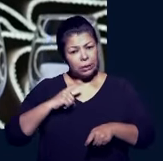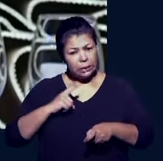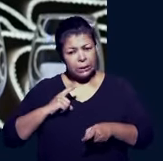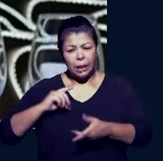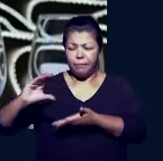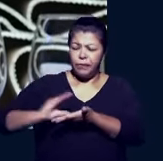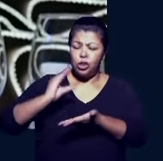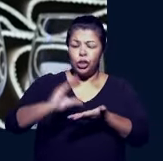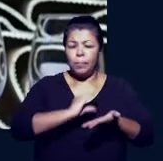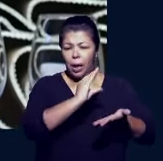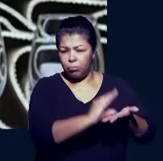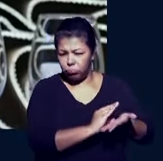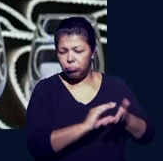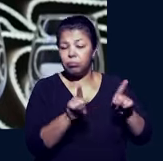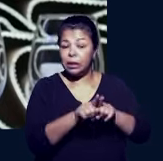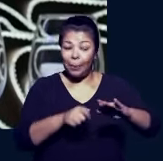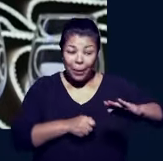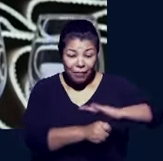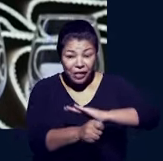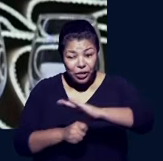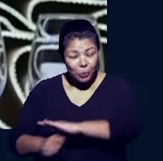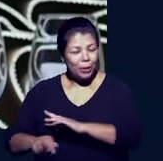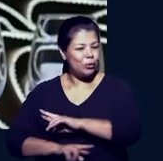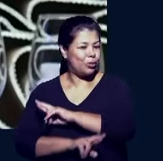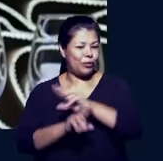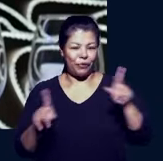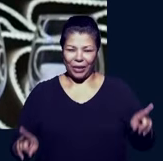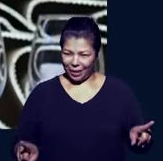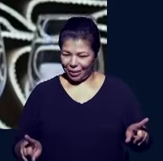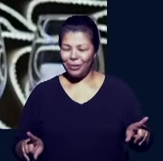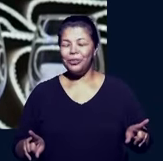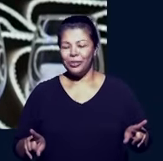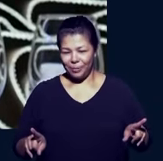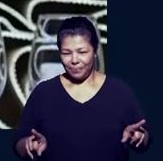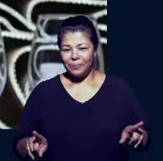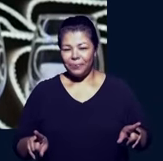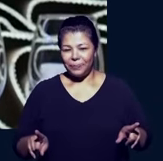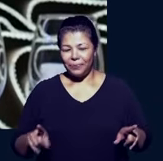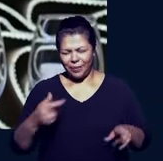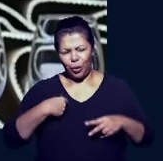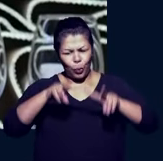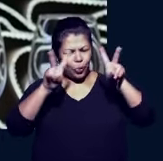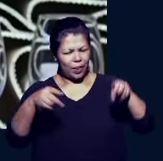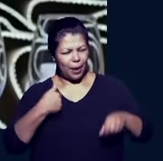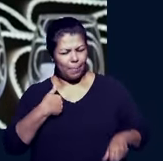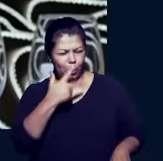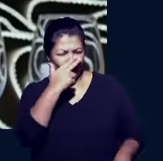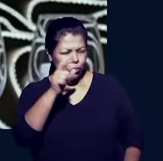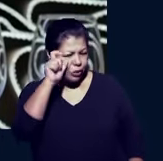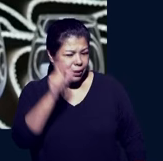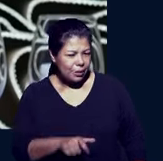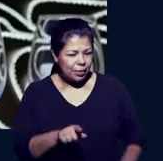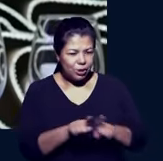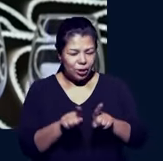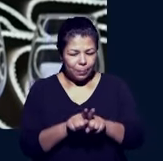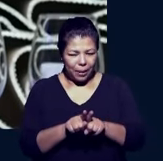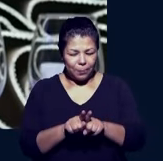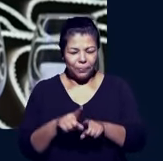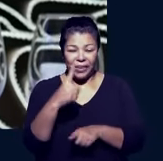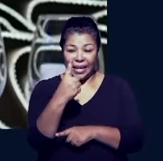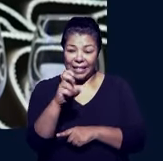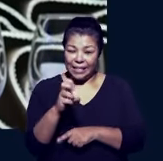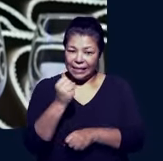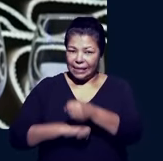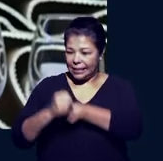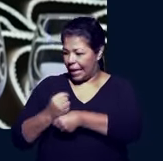diferentes eles não não necessariamente andam conjuntamente h e um tema que eu acho interessante nos últimos 15 anos